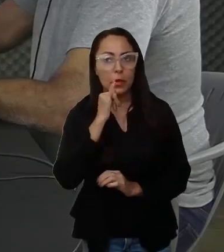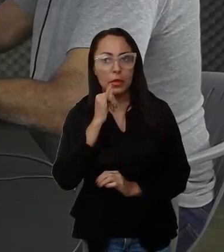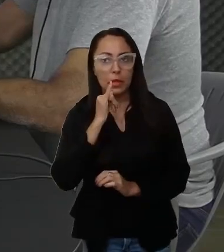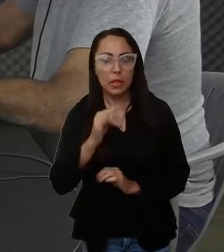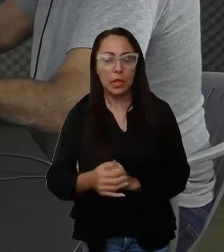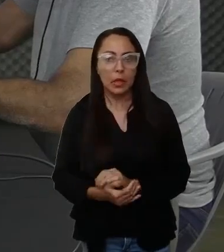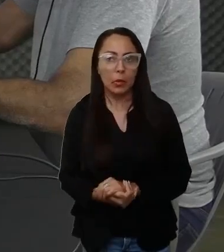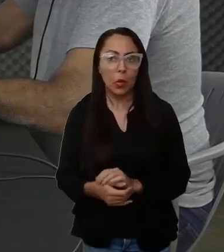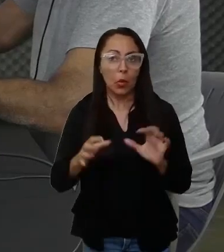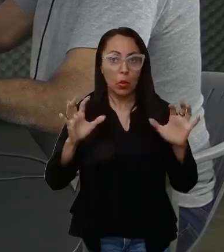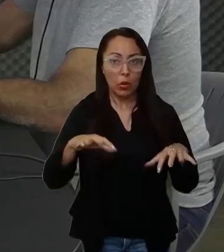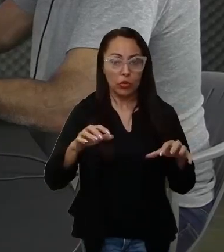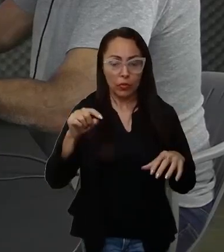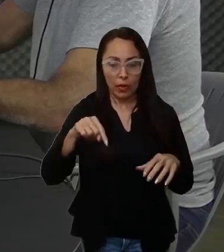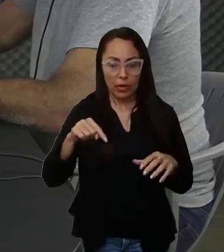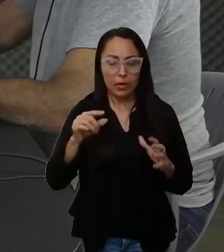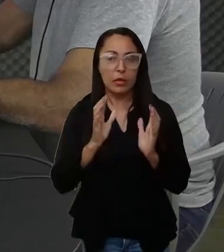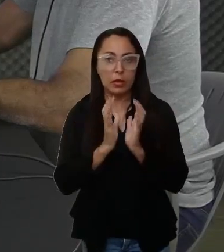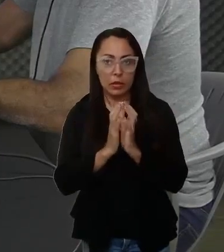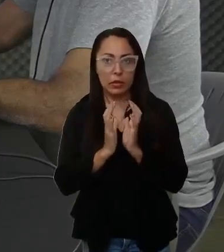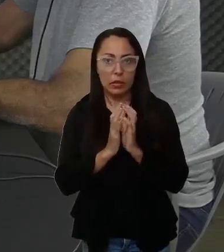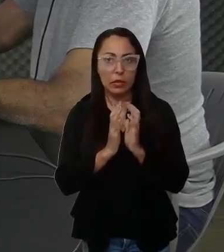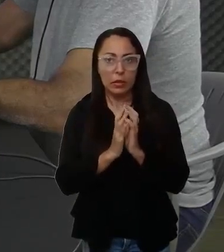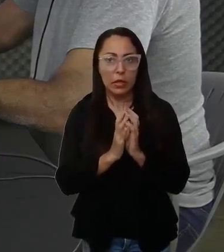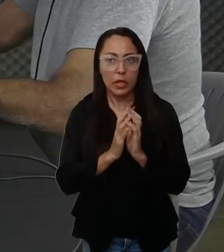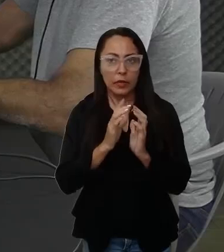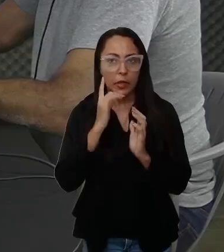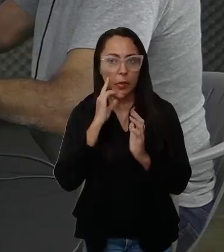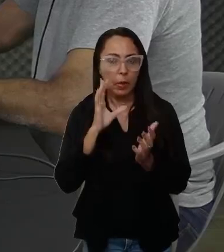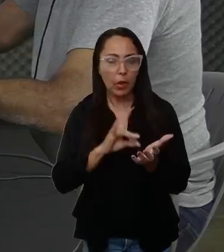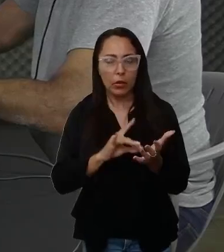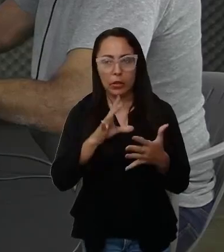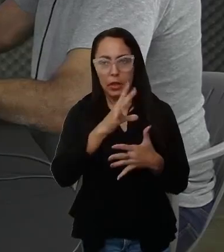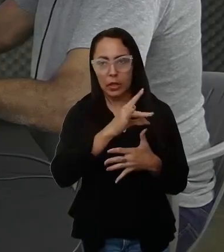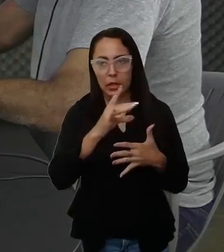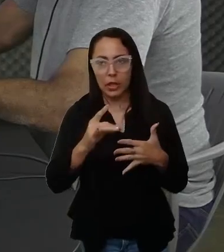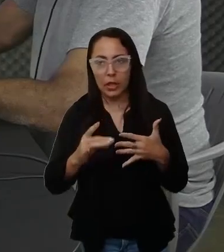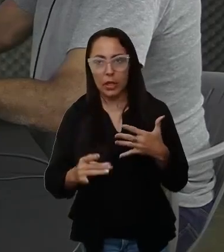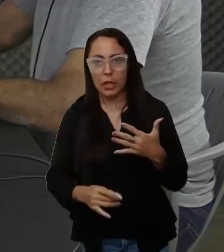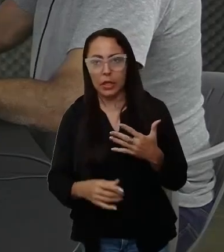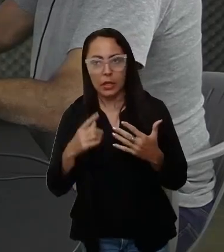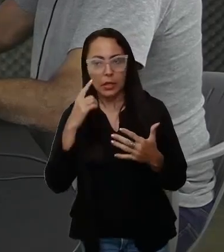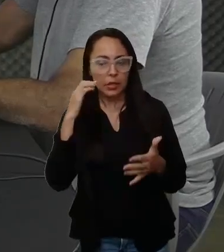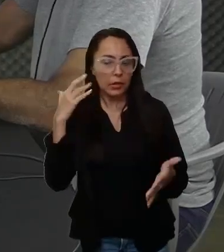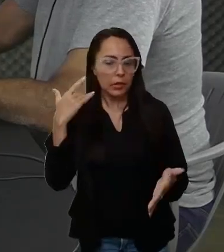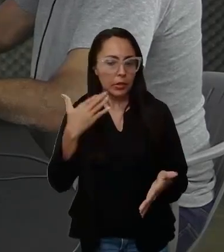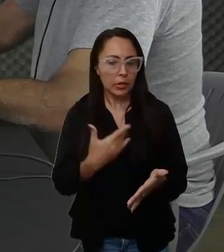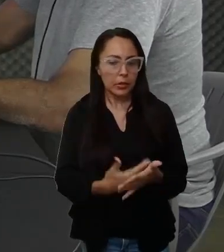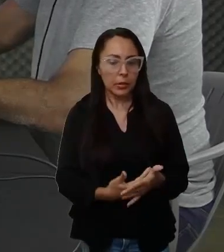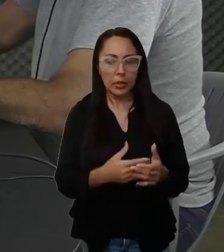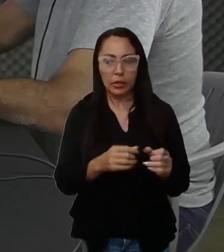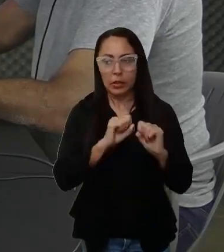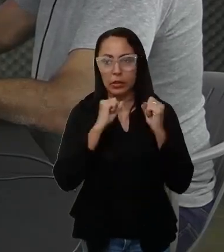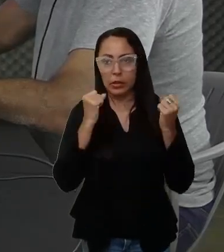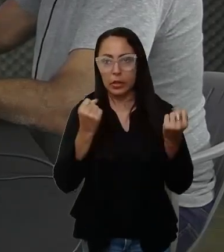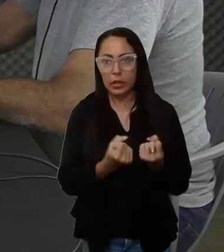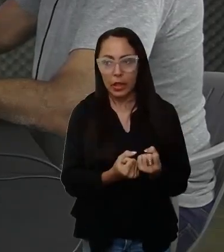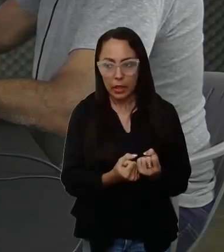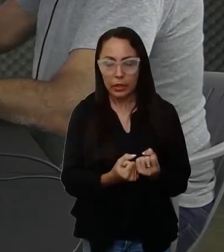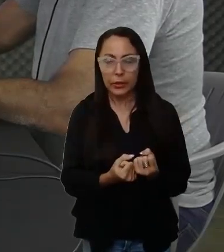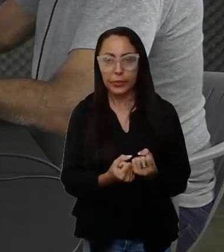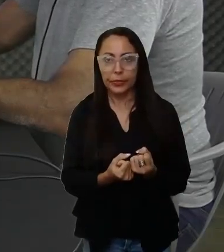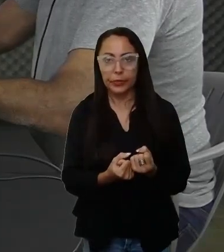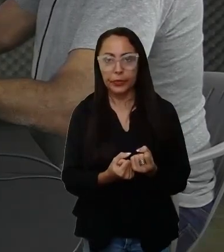chuva no Recife, a gente vai ver com maior precisão, maior detalhe, os seus impactos na sociedade, do que